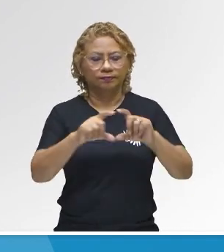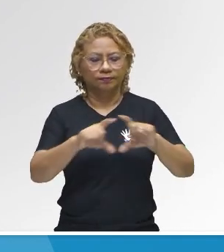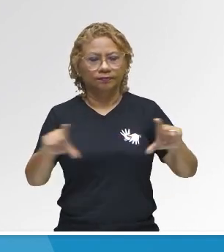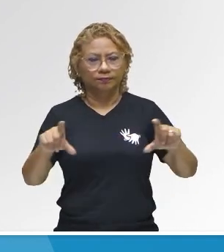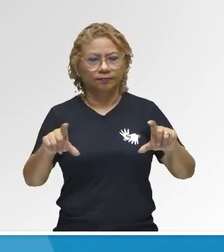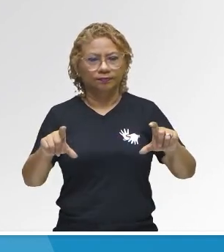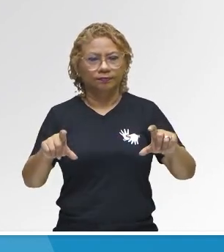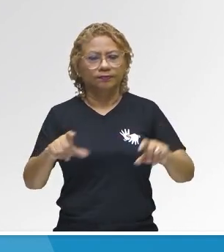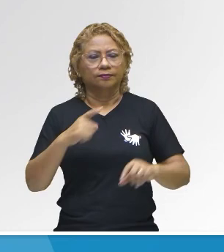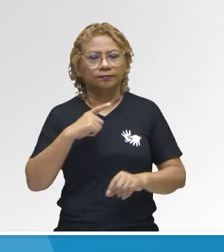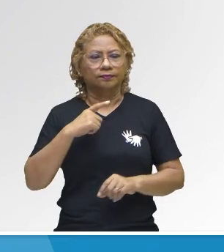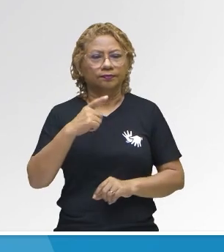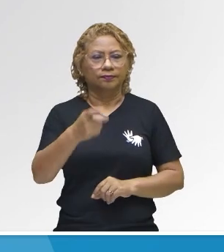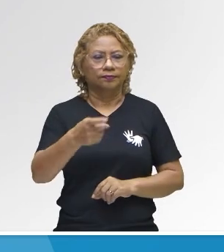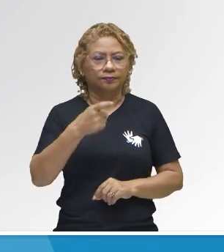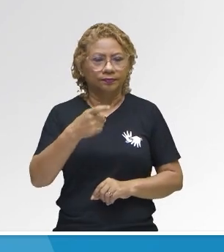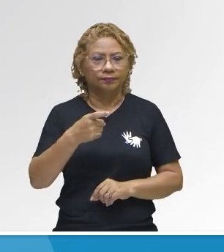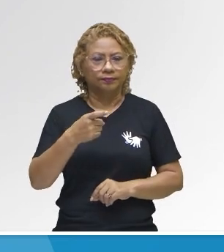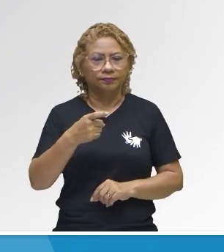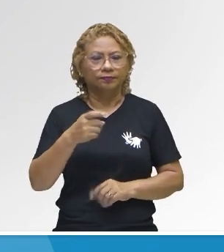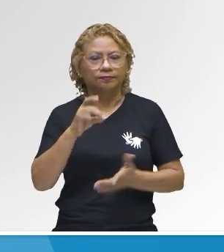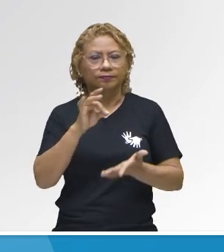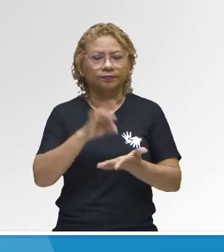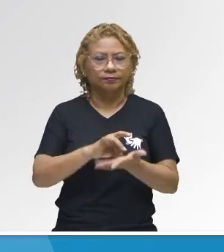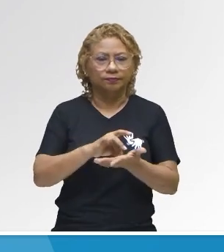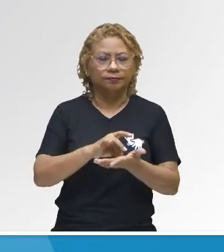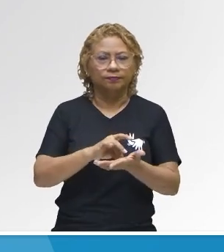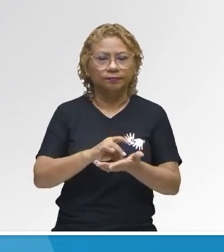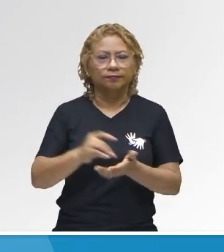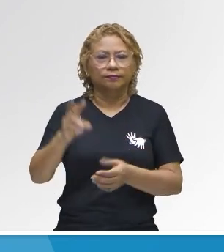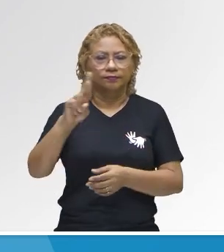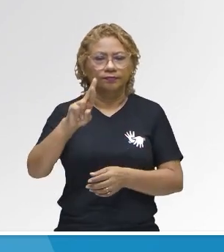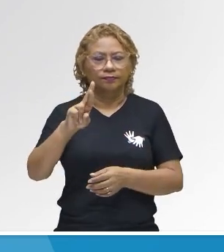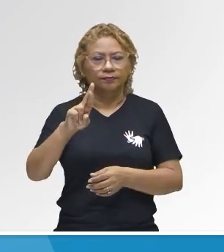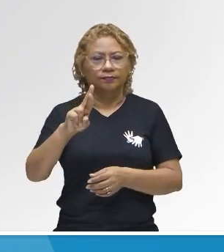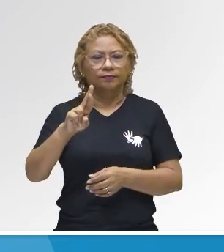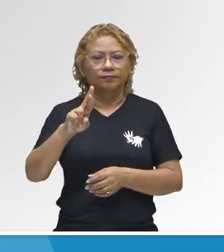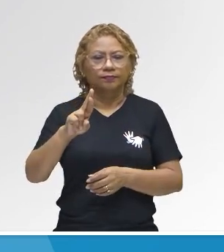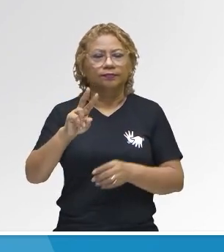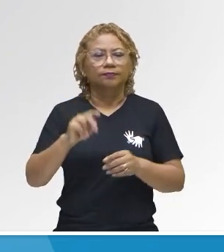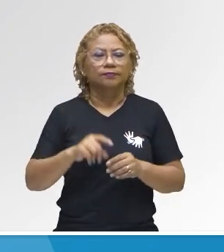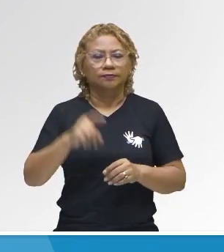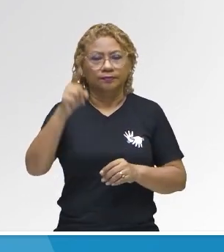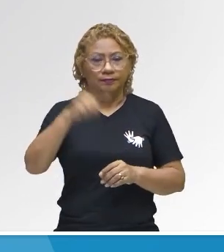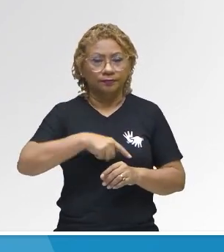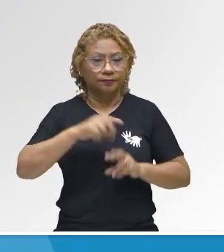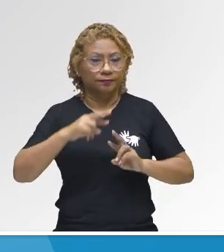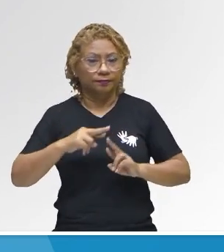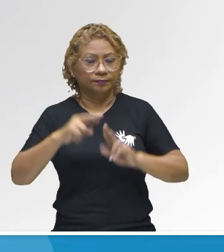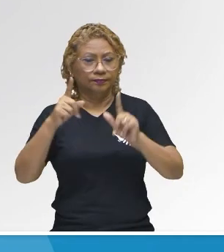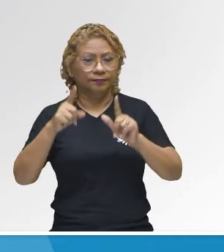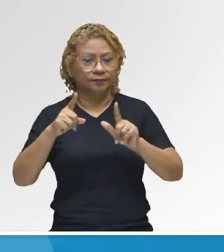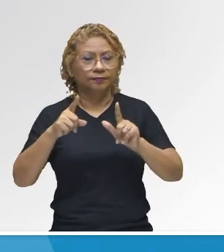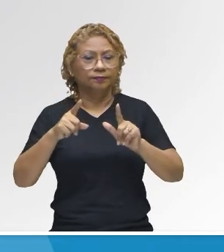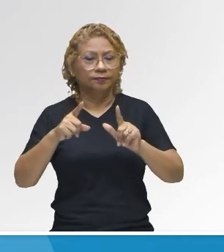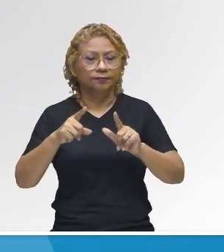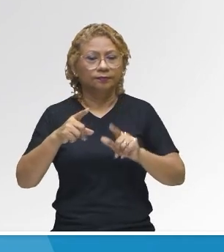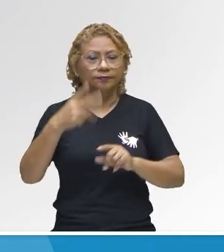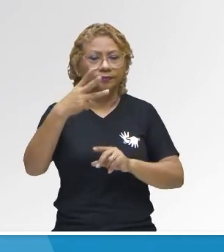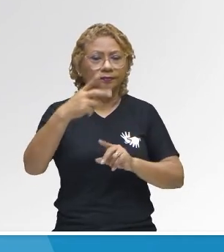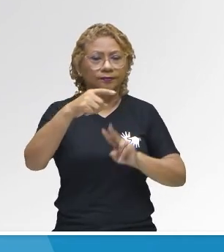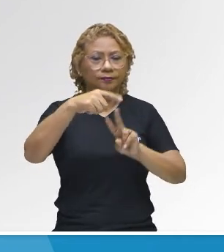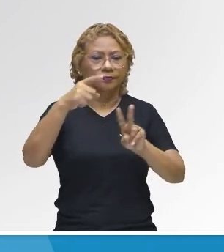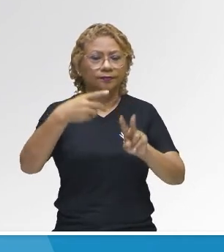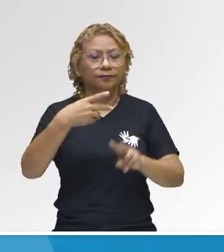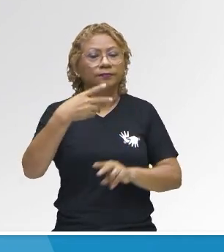x pertencente aos reais, tá o quê? O x é diferente de 3π sobre 4 mais kπ, com k pertencente